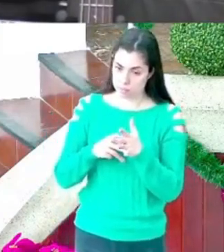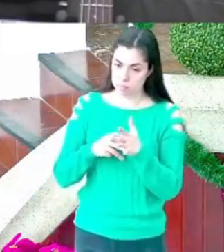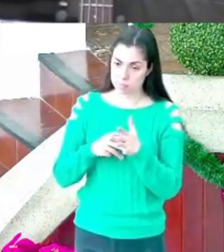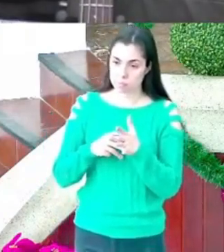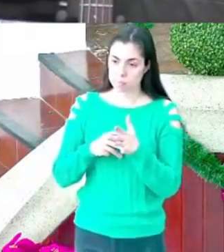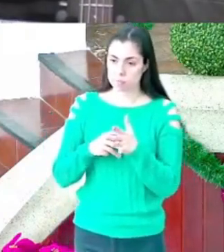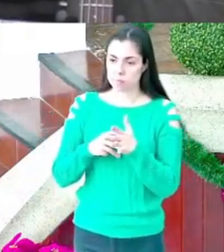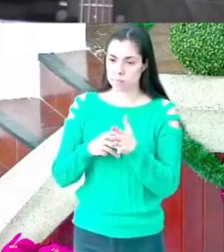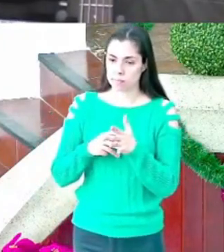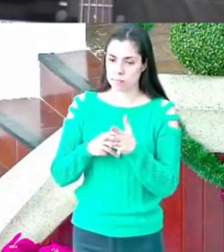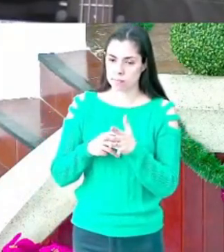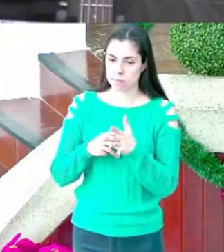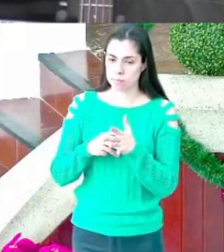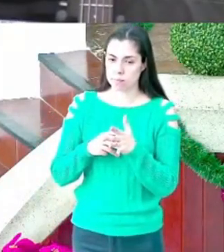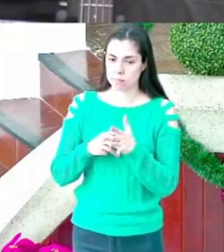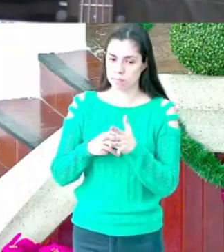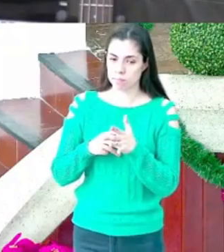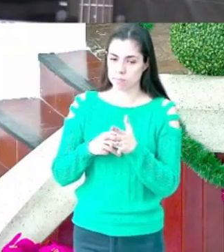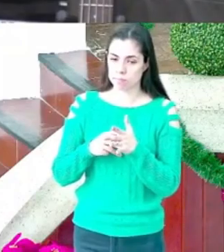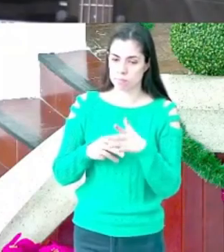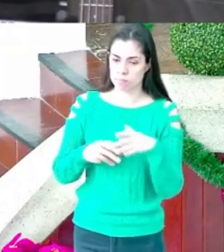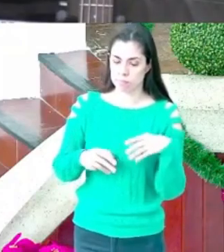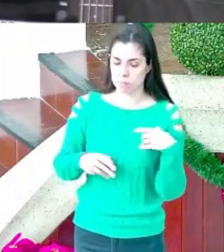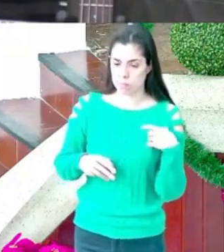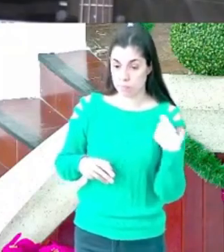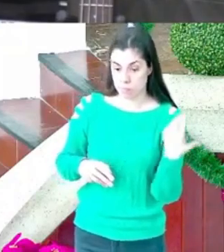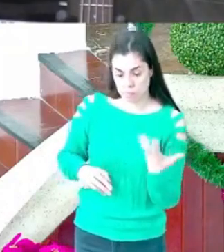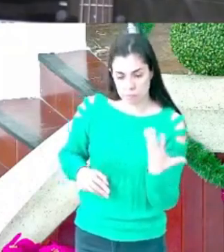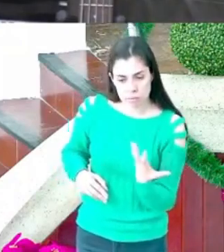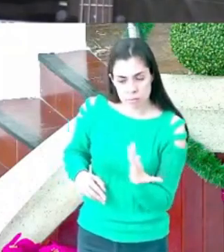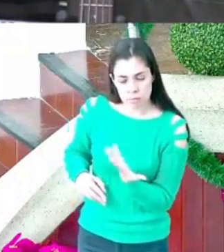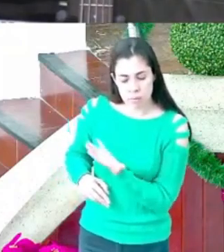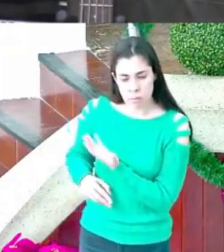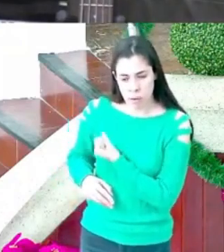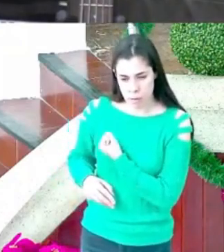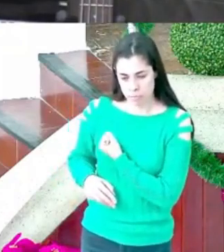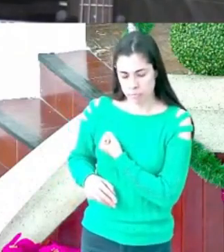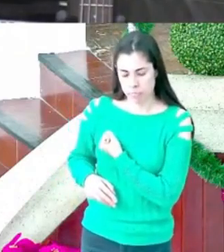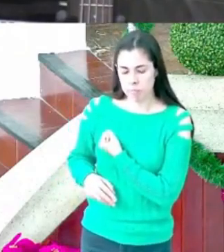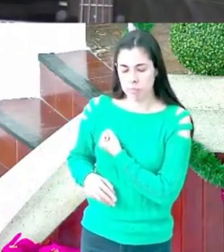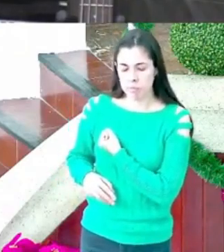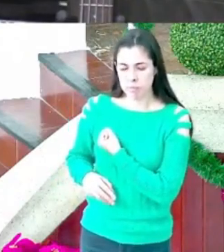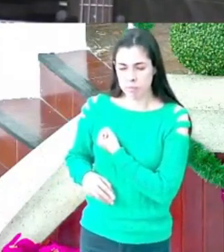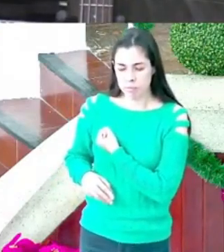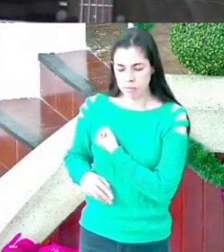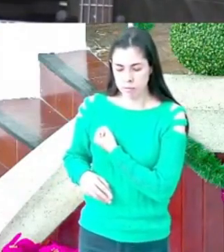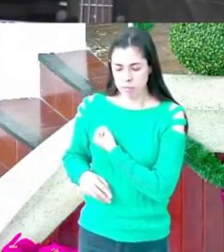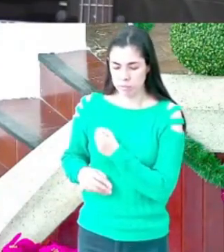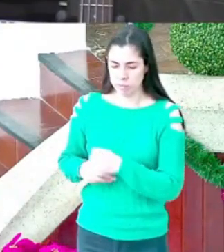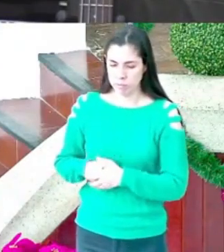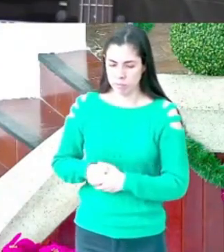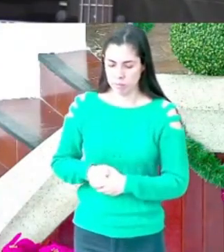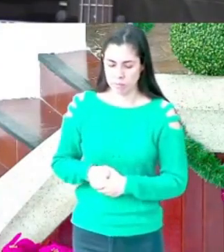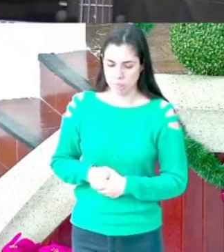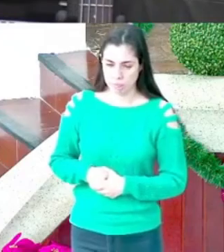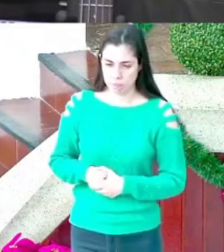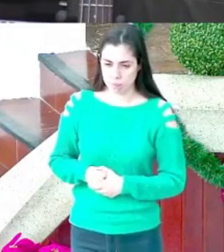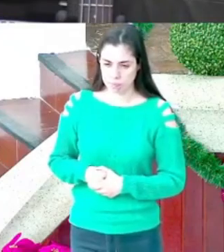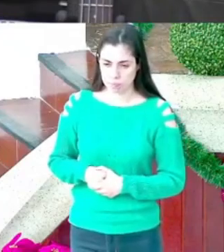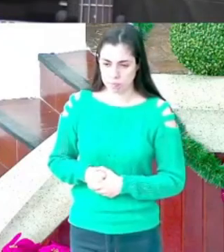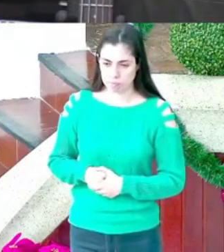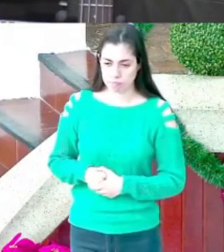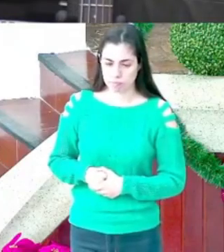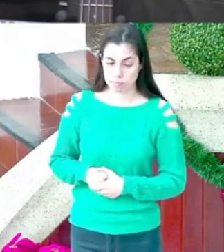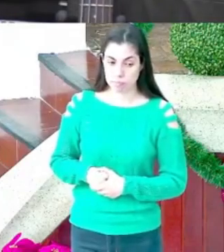como redundando ou produzindo a nossa salvação. A justiça de Deus caiu sobre a cruz em Cristo, e porque